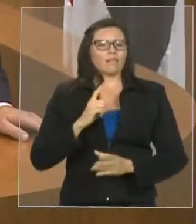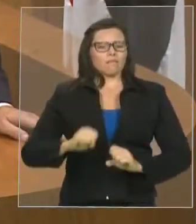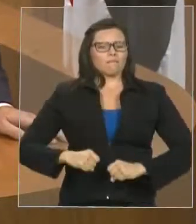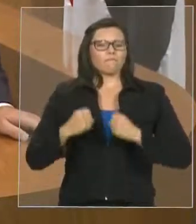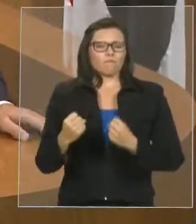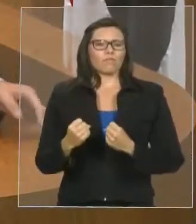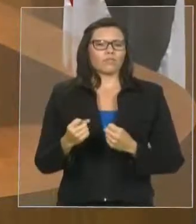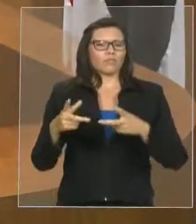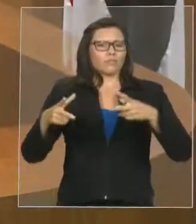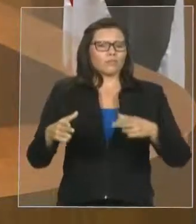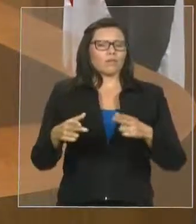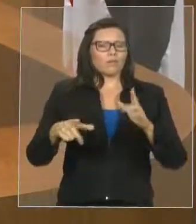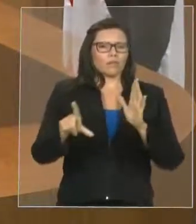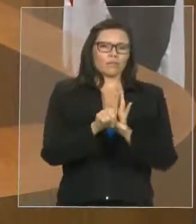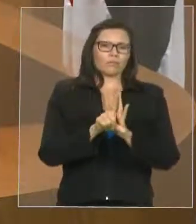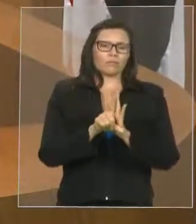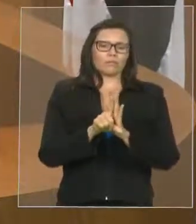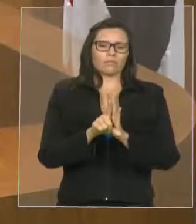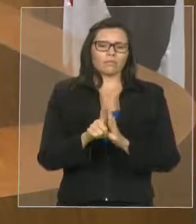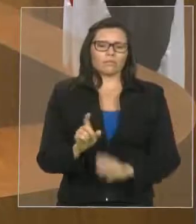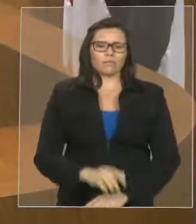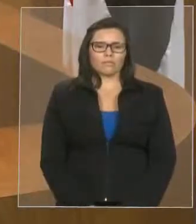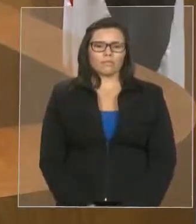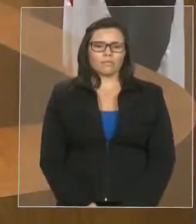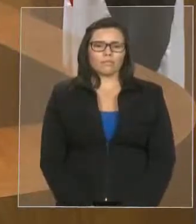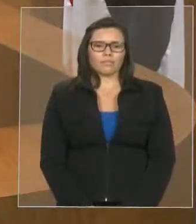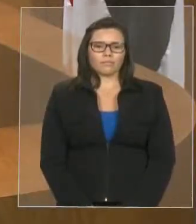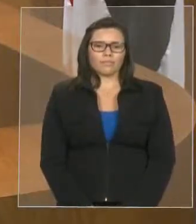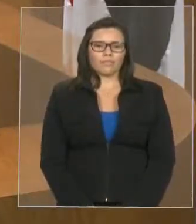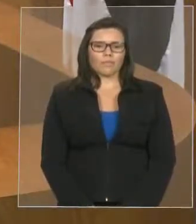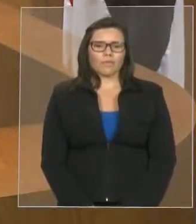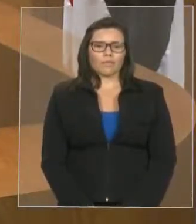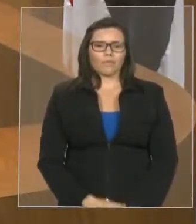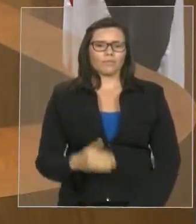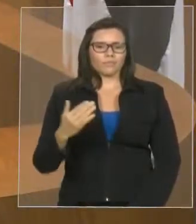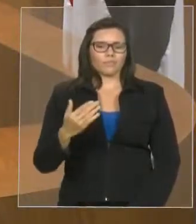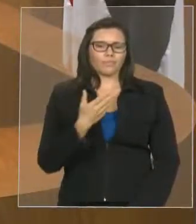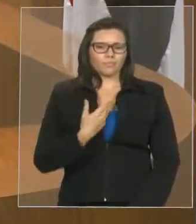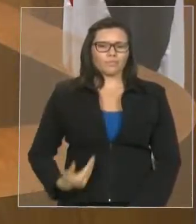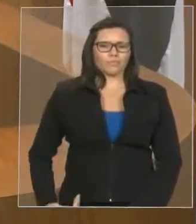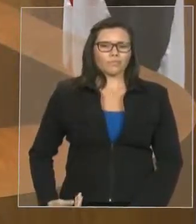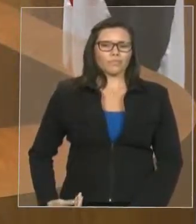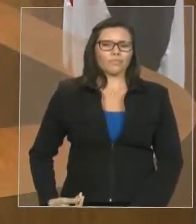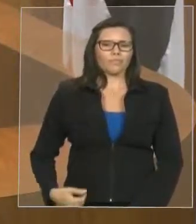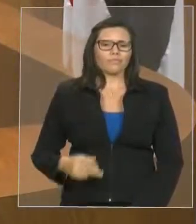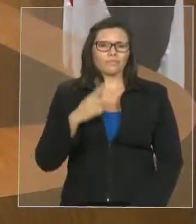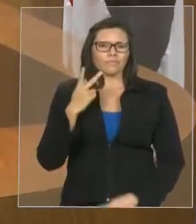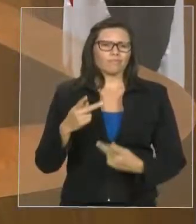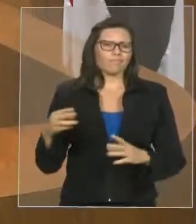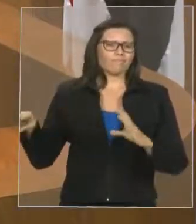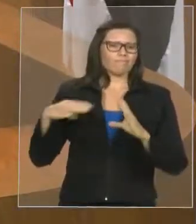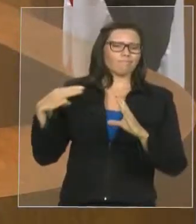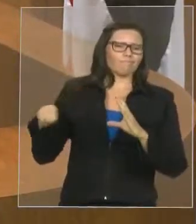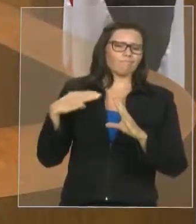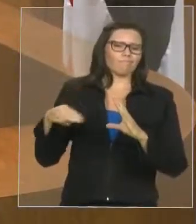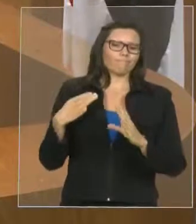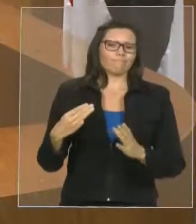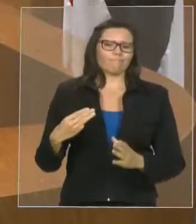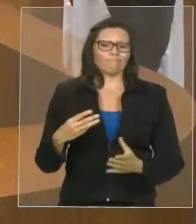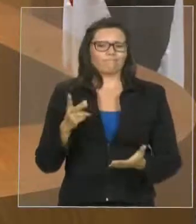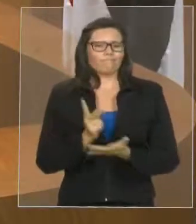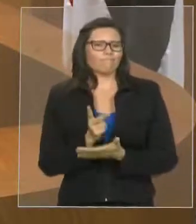da medida provisória, deputado Carlinhos Florencio. Uma vez que a partir do momento que o chefe do Poder Executivo edita, ela já vira força de lei e todos os seus efeitos